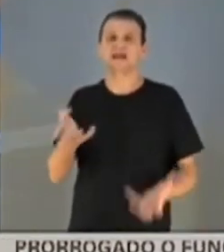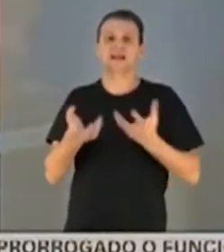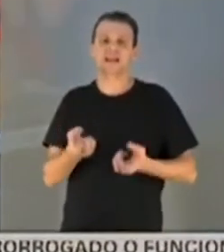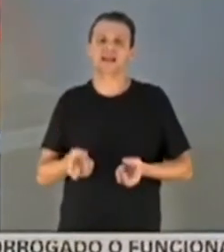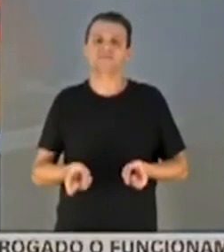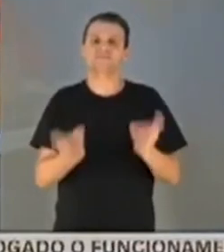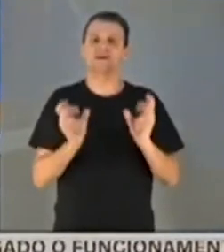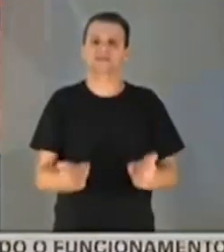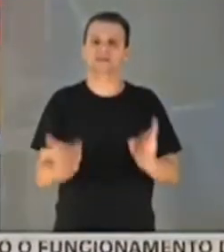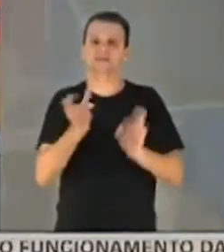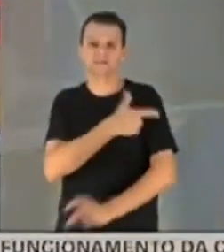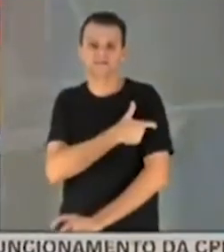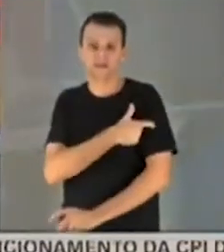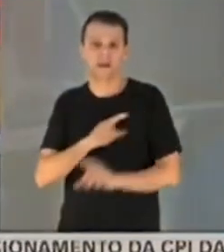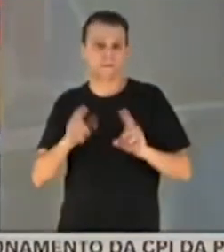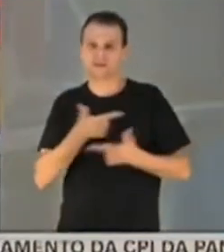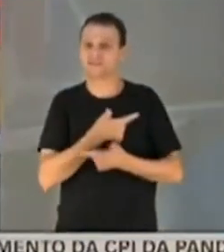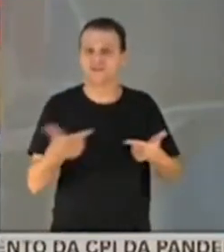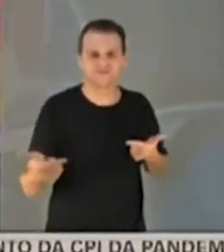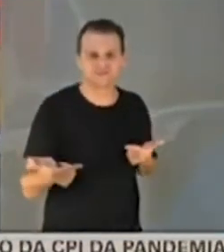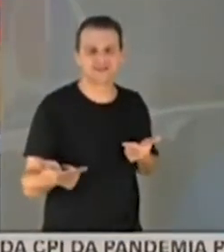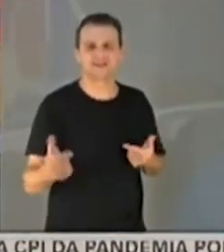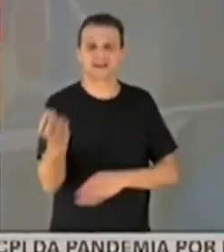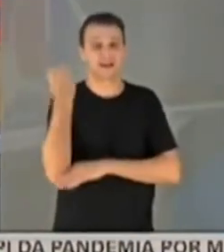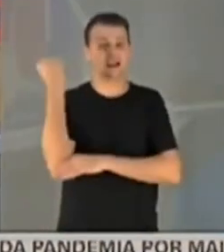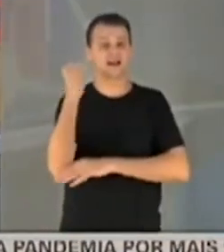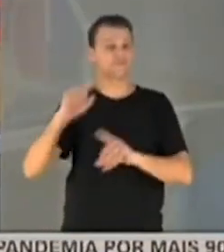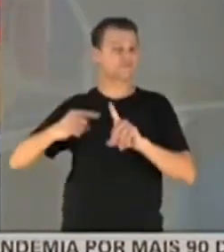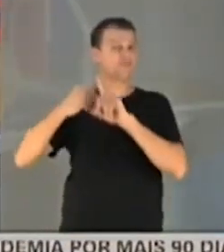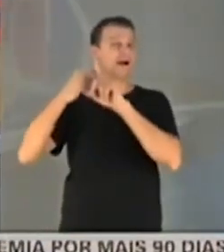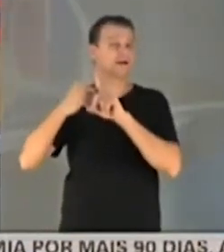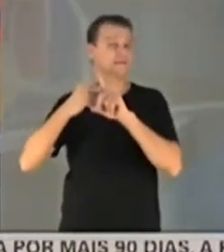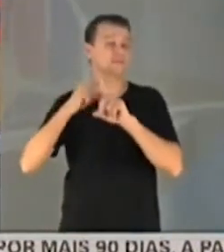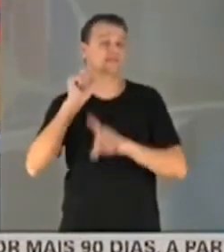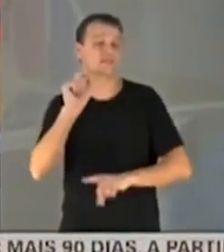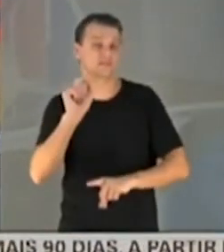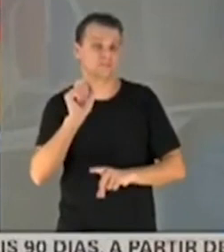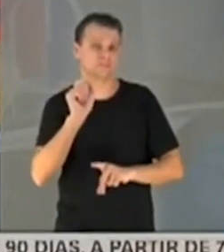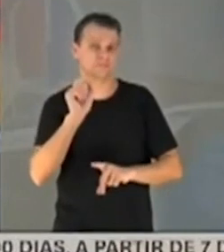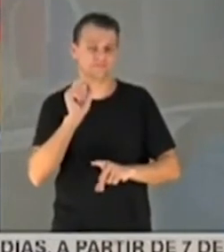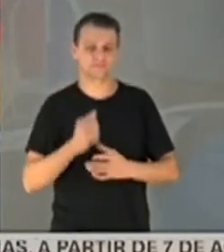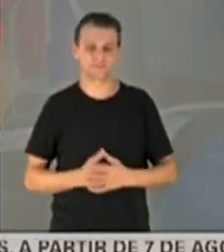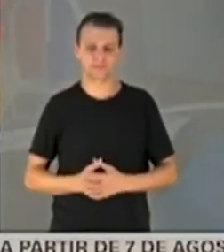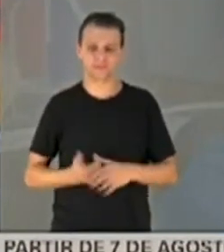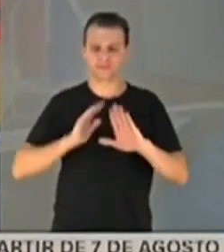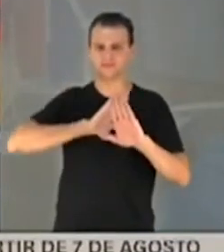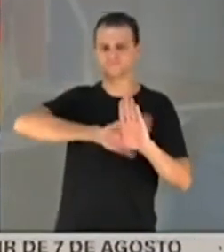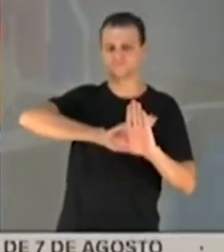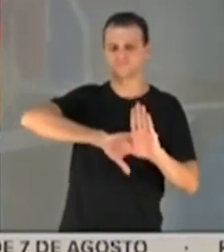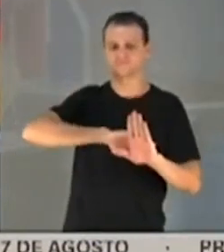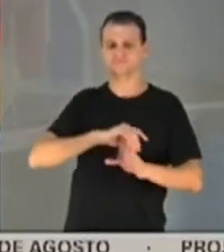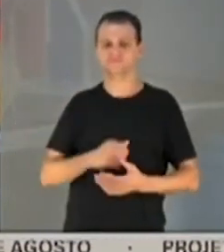sem saber sequer se tinham, mas o que é mais grave, de outro lado... Mas o que é mais grave, de outro